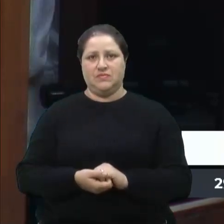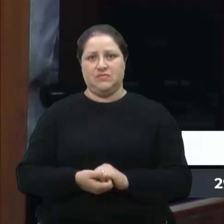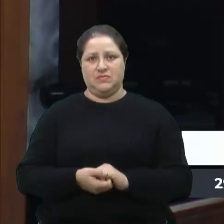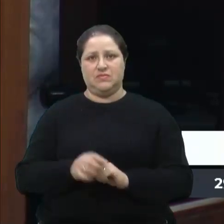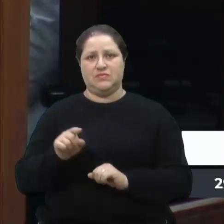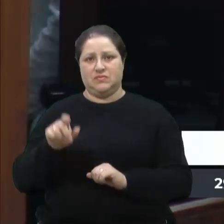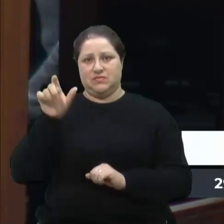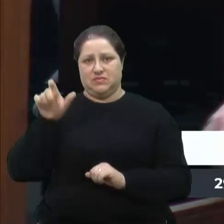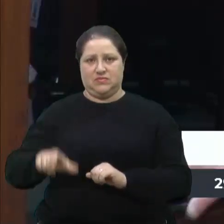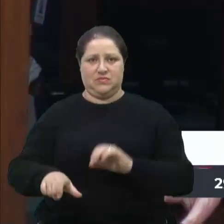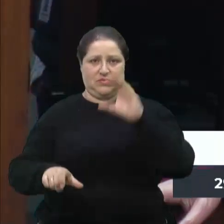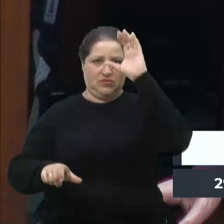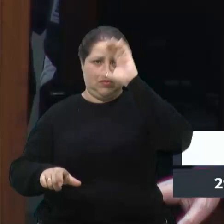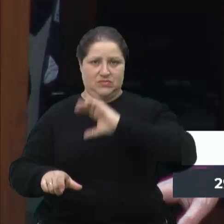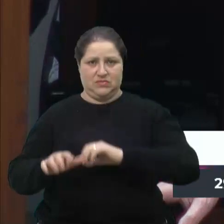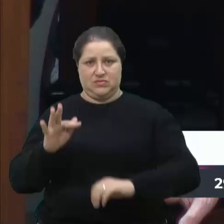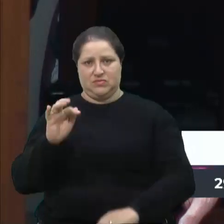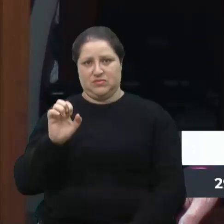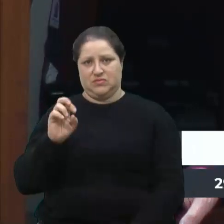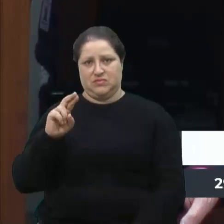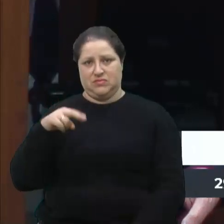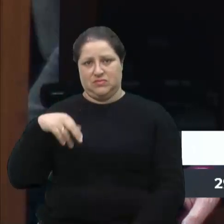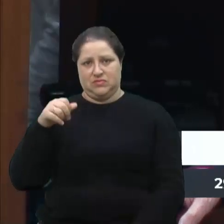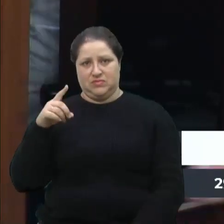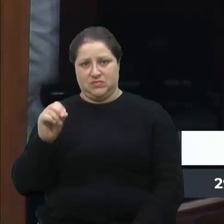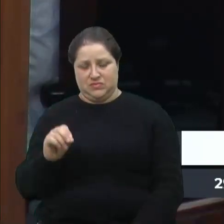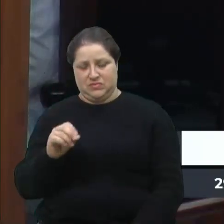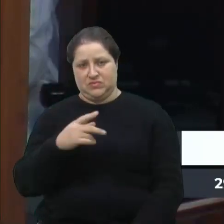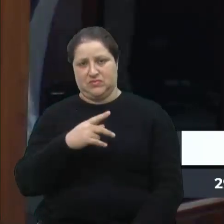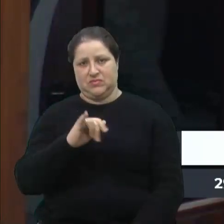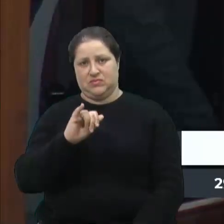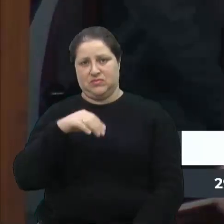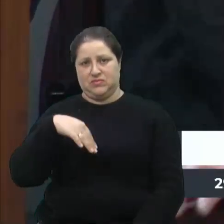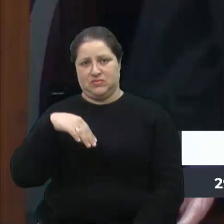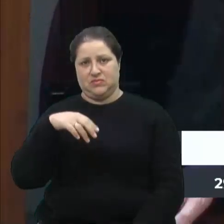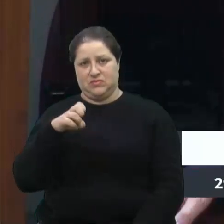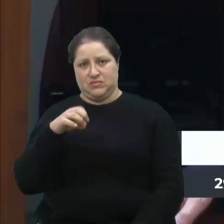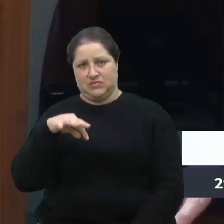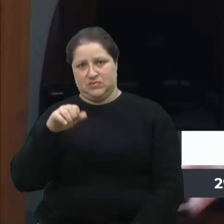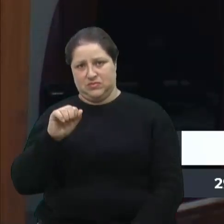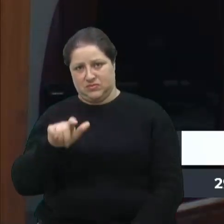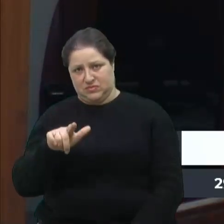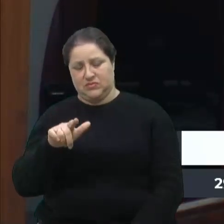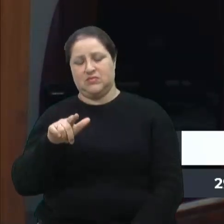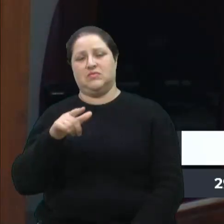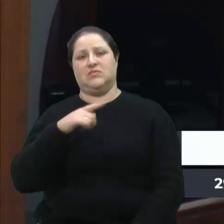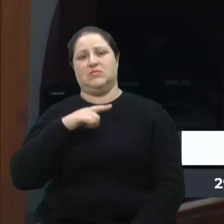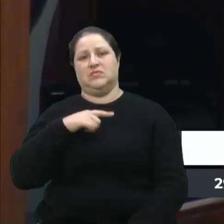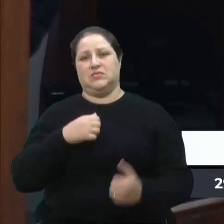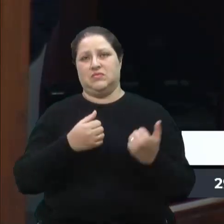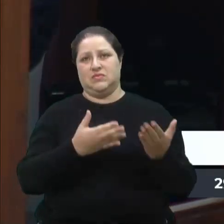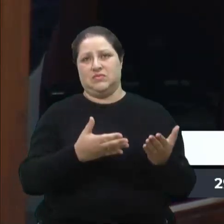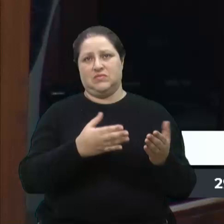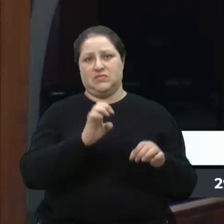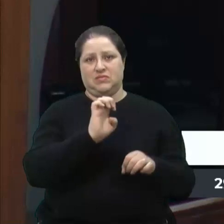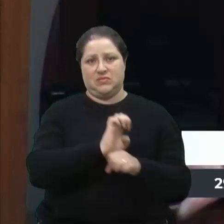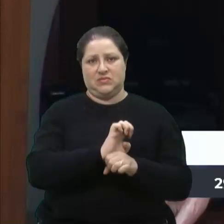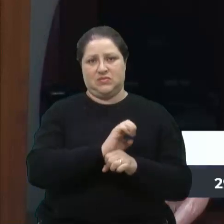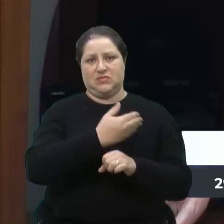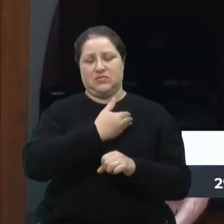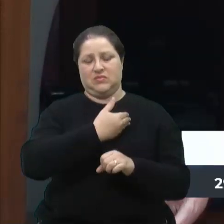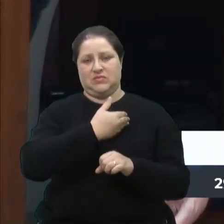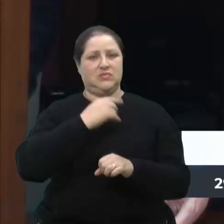Esse cidadão, Fernando Pimentel, ele deixou o estado de Minas com alto grau de rejeição. Apenas 18%